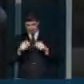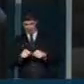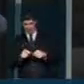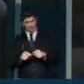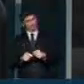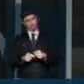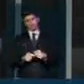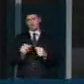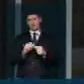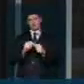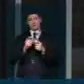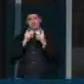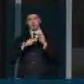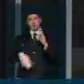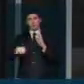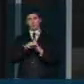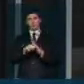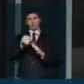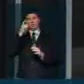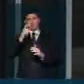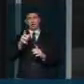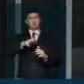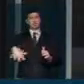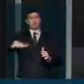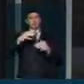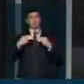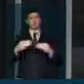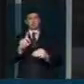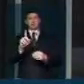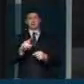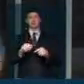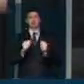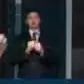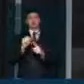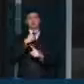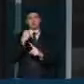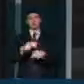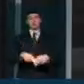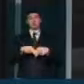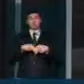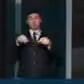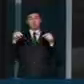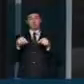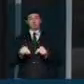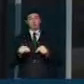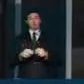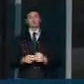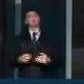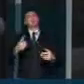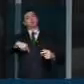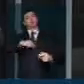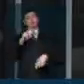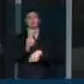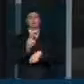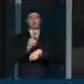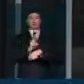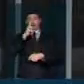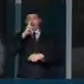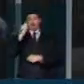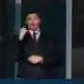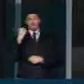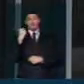fazer a gestão desses interesses interministeriais e com a sociedade. Por isso, senhor presidente, nós defendemos